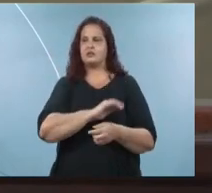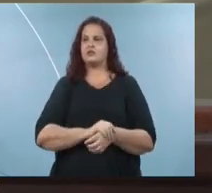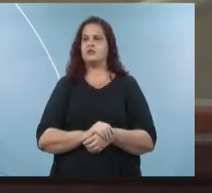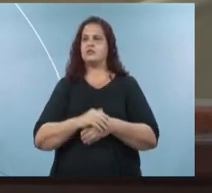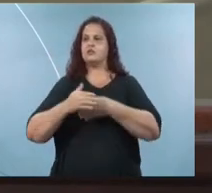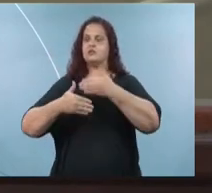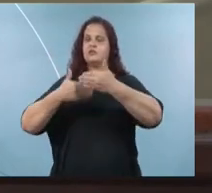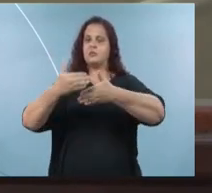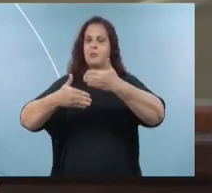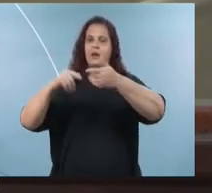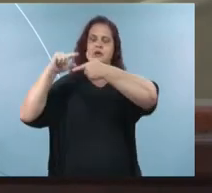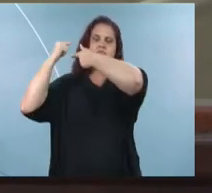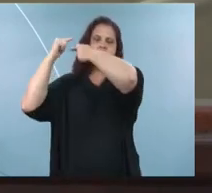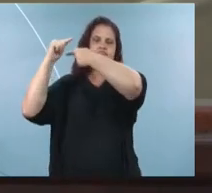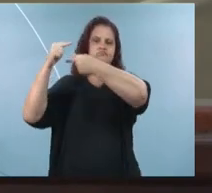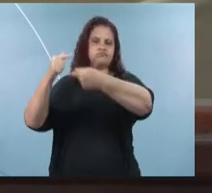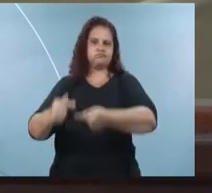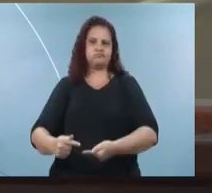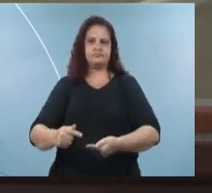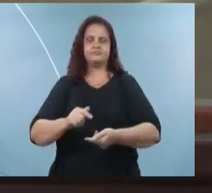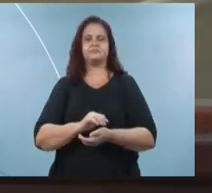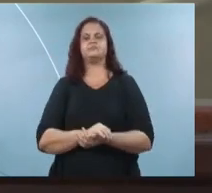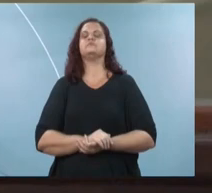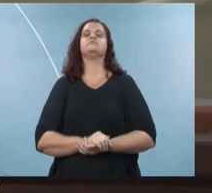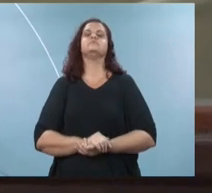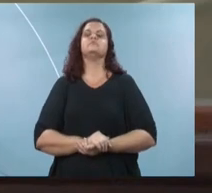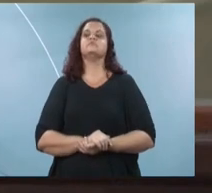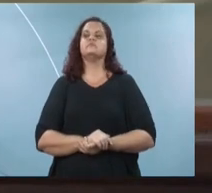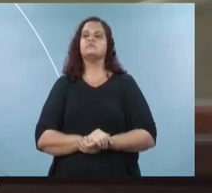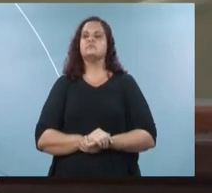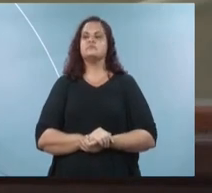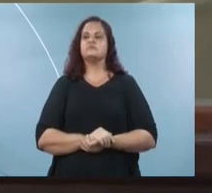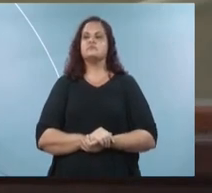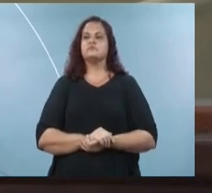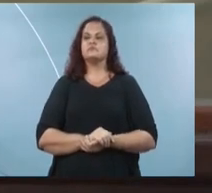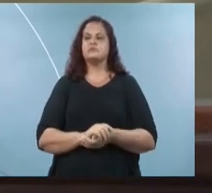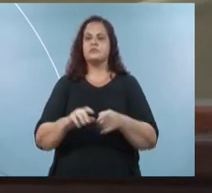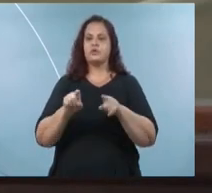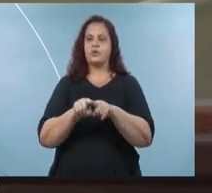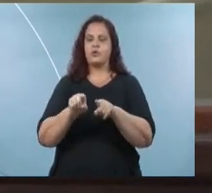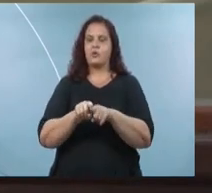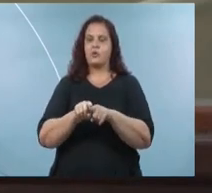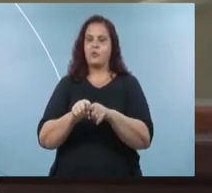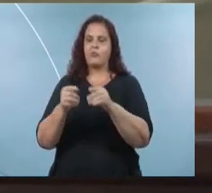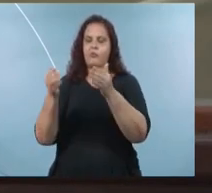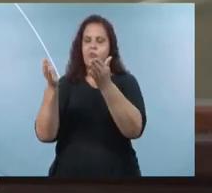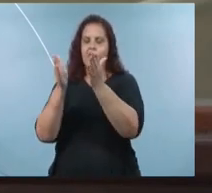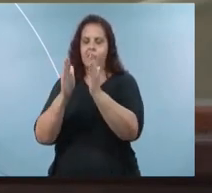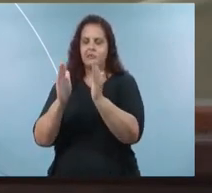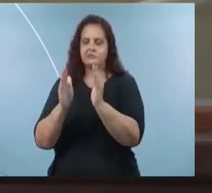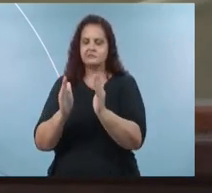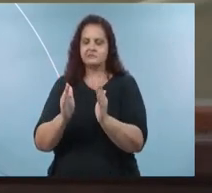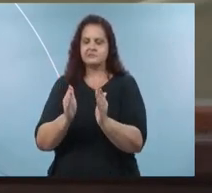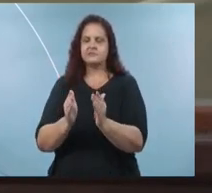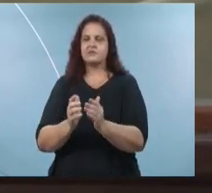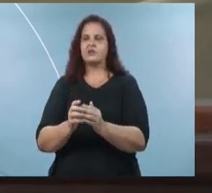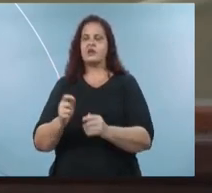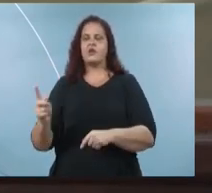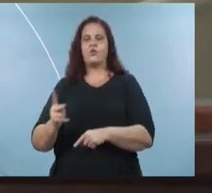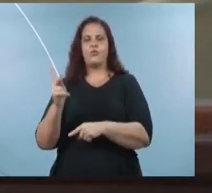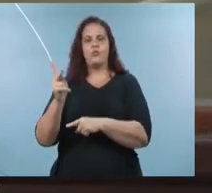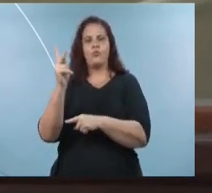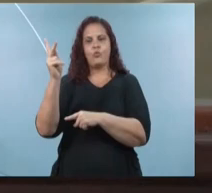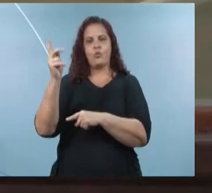de geração em geração, e por criar peças únicas e belas, que são valorizadas